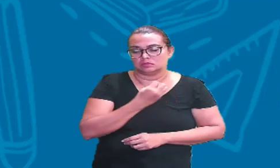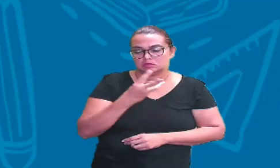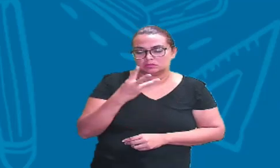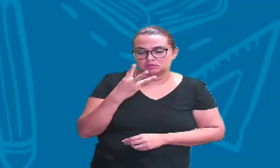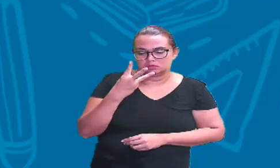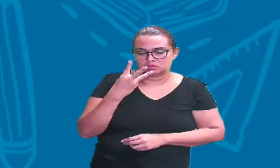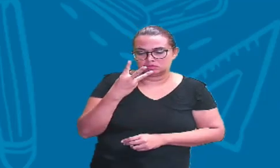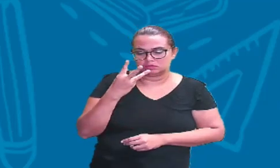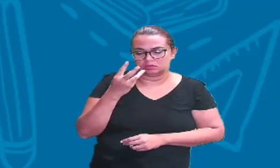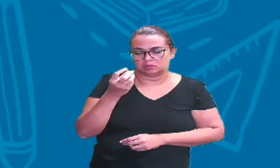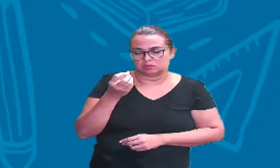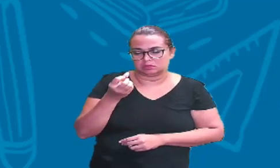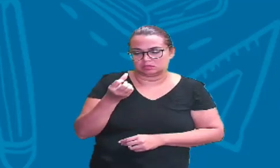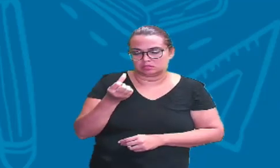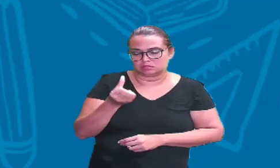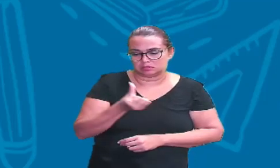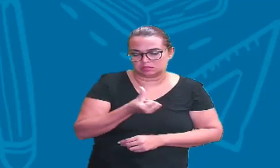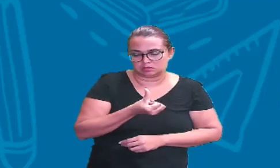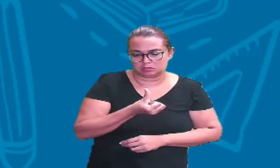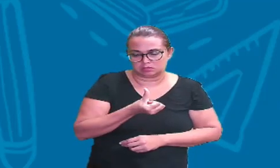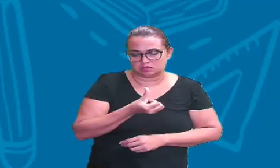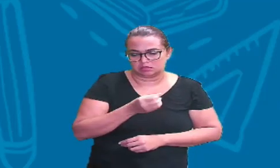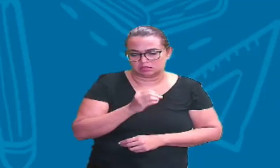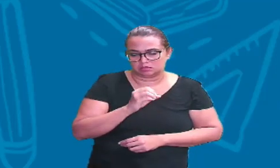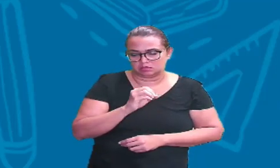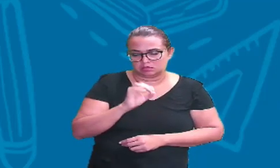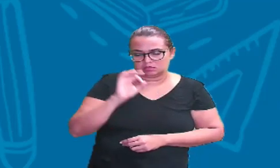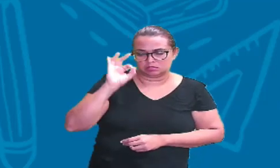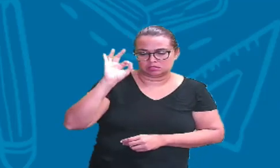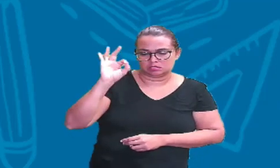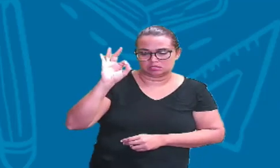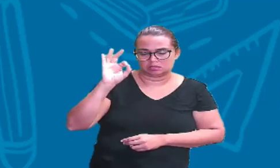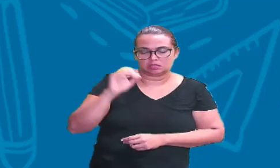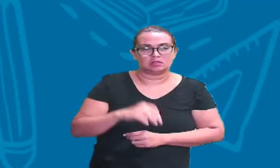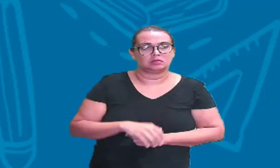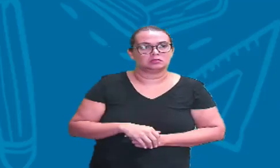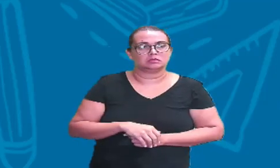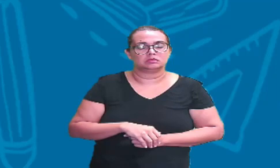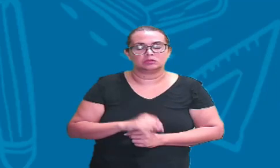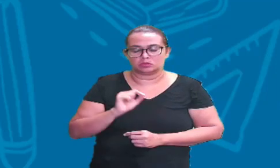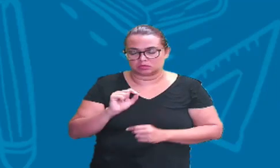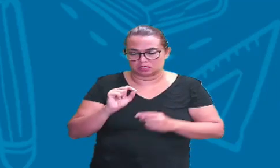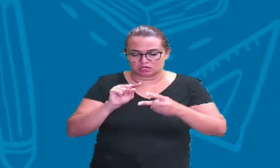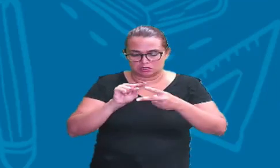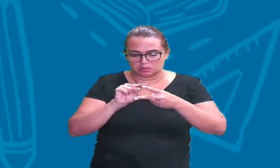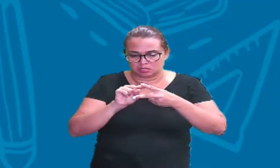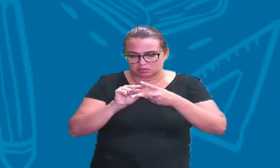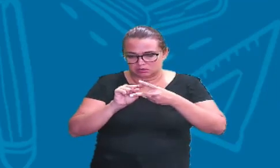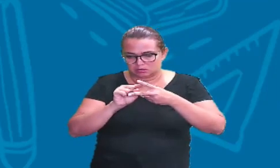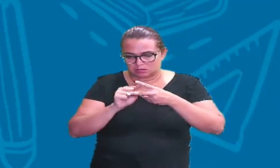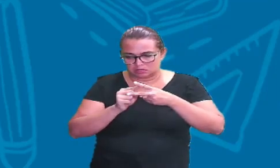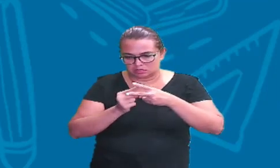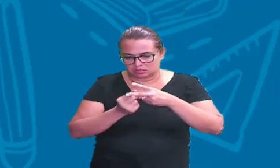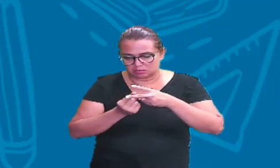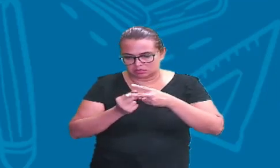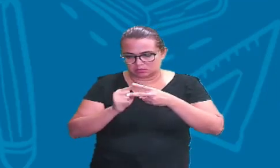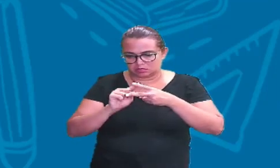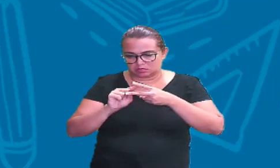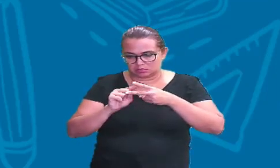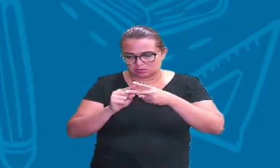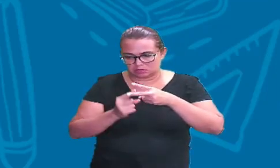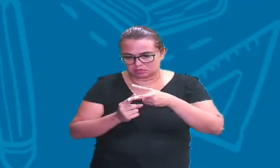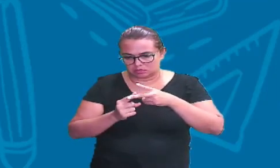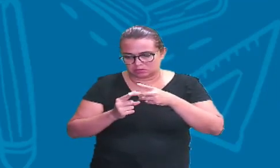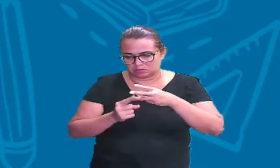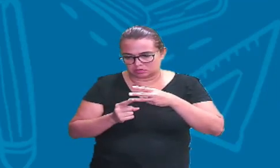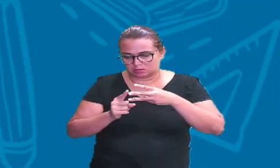360 graus, tá certo? Ela vai contando uma angulação de 1, ou seja, essa aberturazinha de 1 grau, de